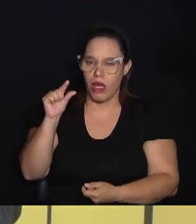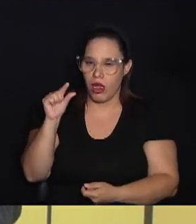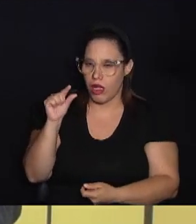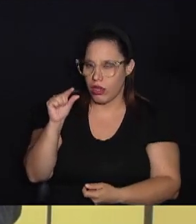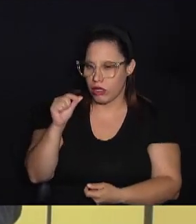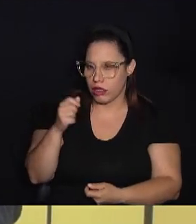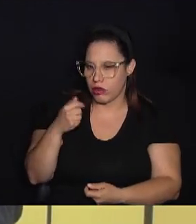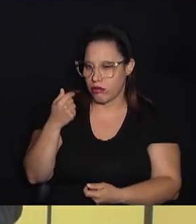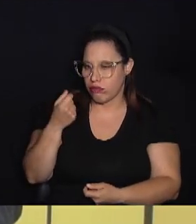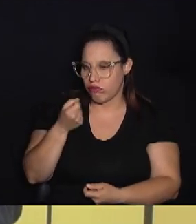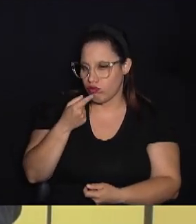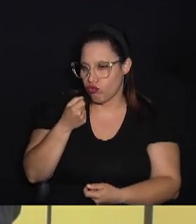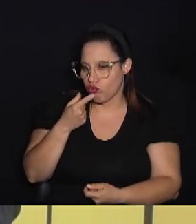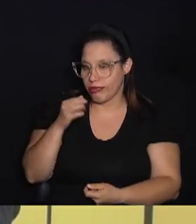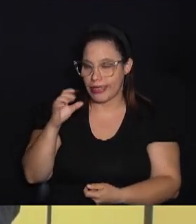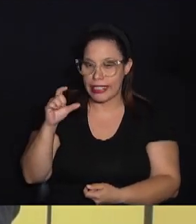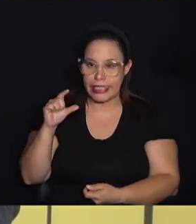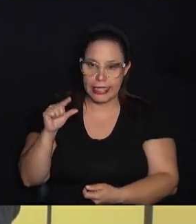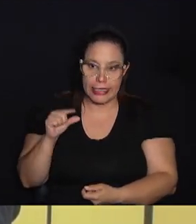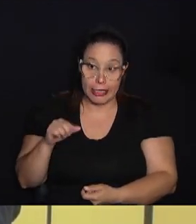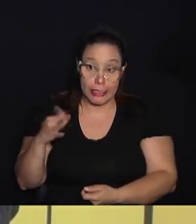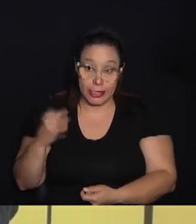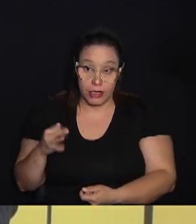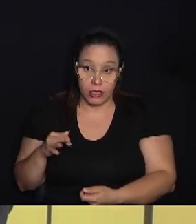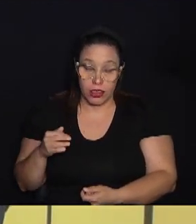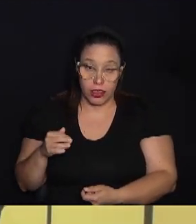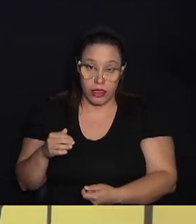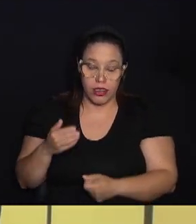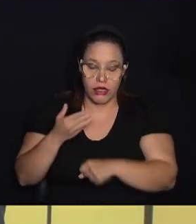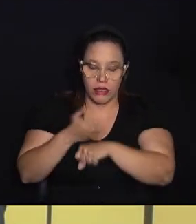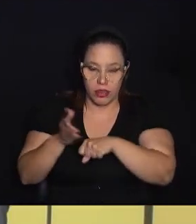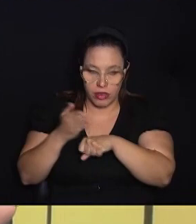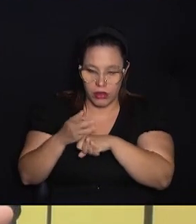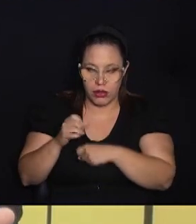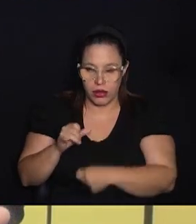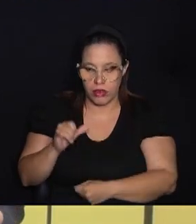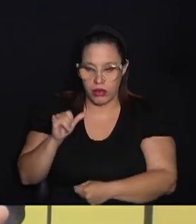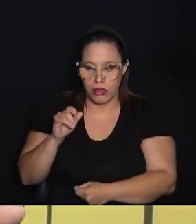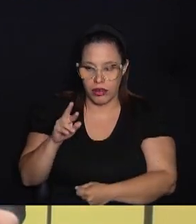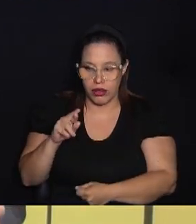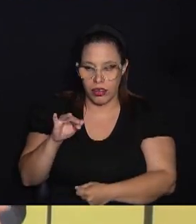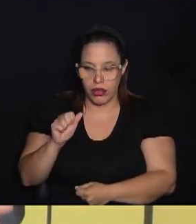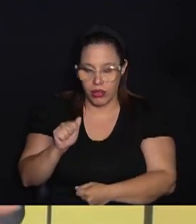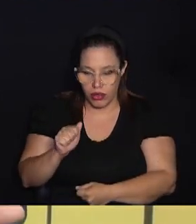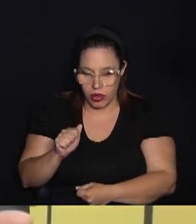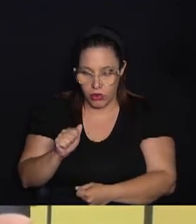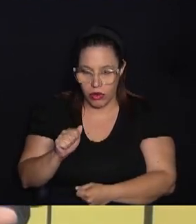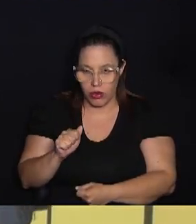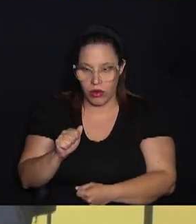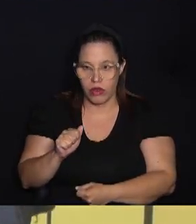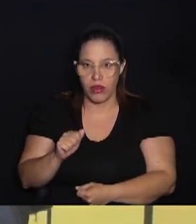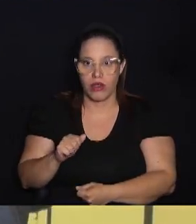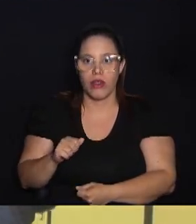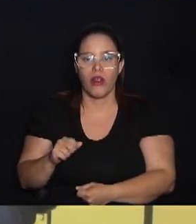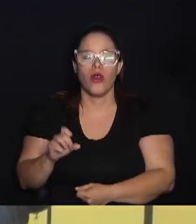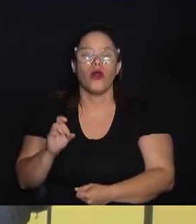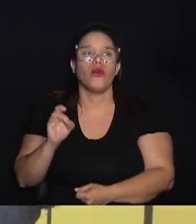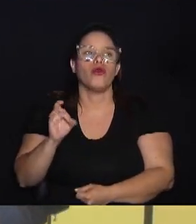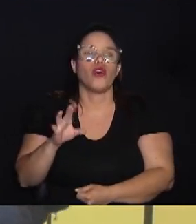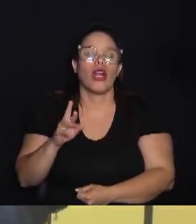dor praticando yoga e eh eu utilizo isso na saúde da mulher não só na endometriose no